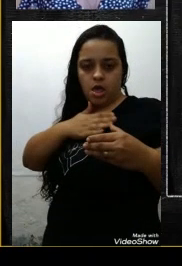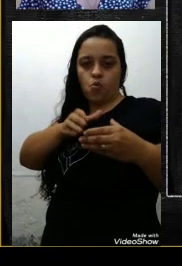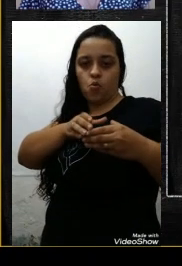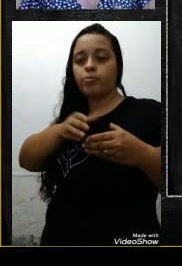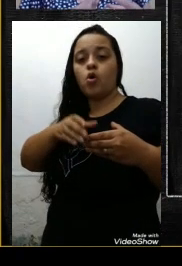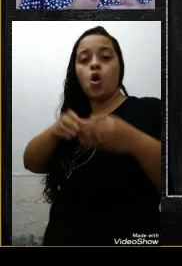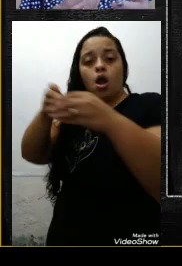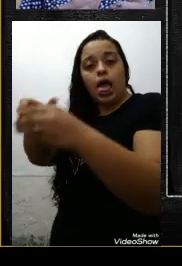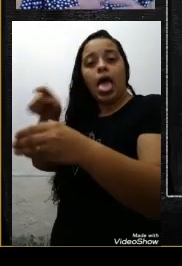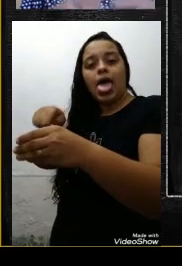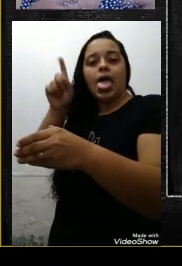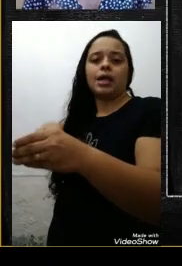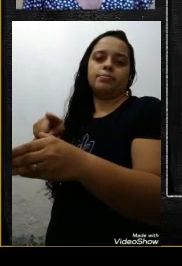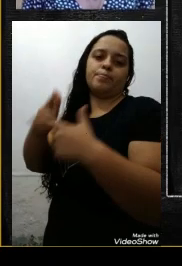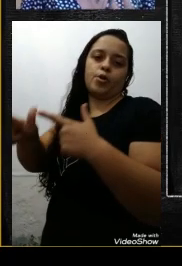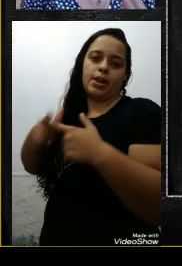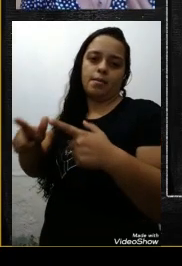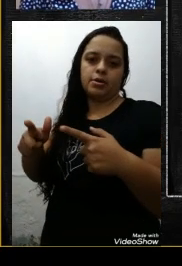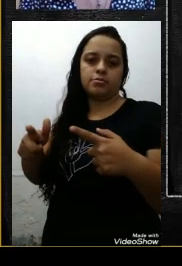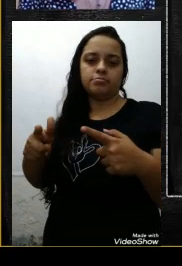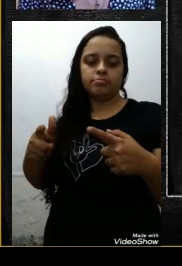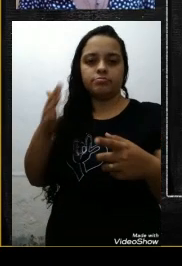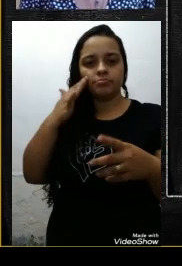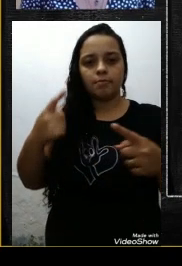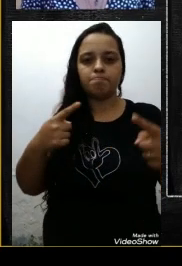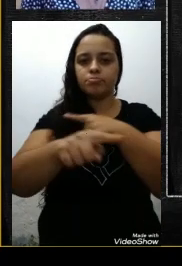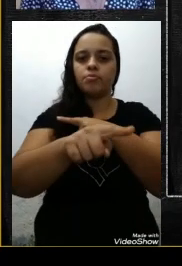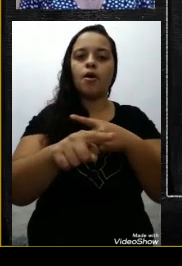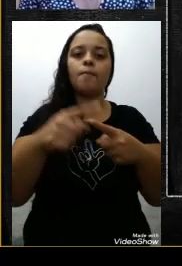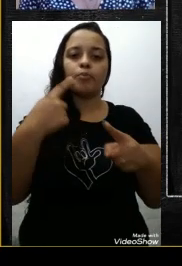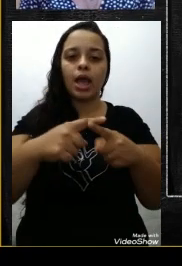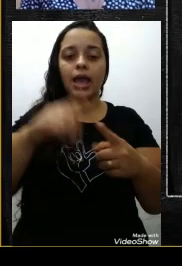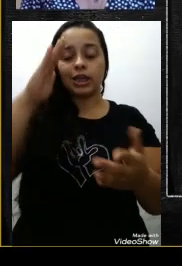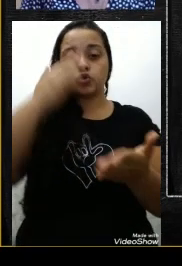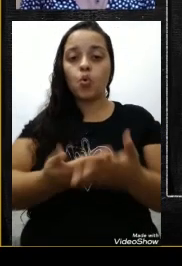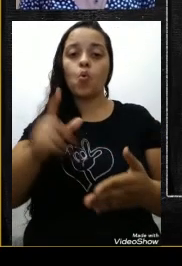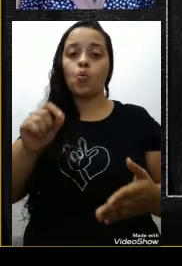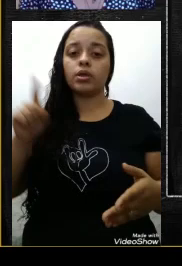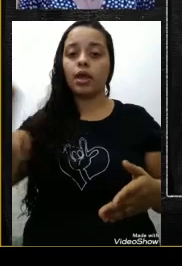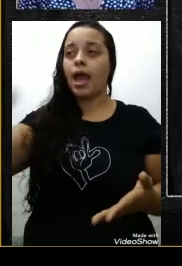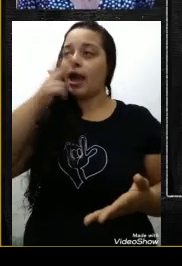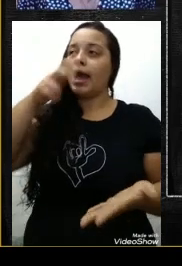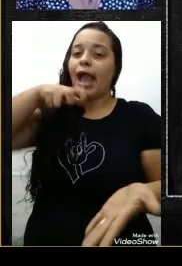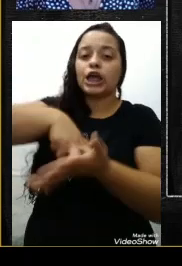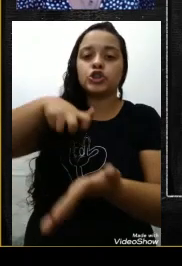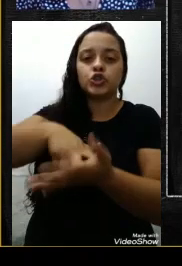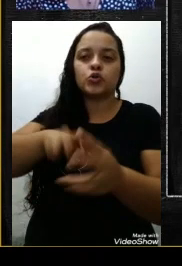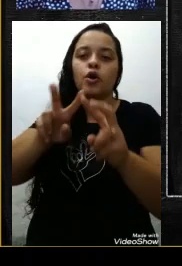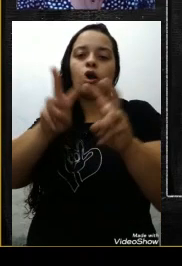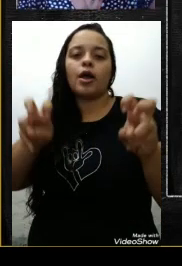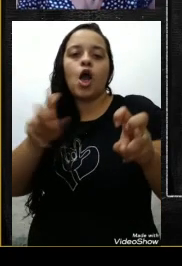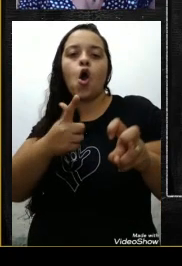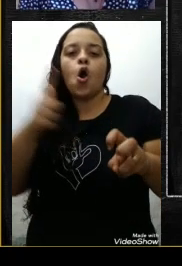né? Começaram a considerar que talvez a peste fosse uma vingança divina devido à